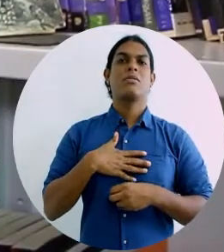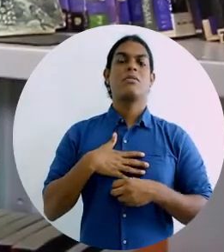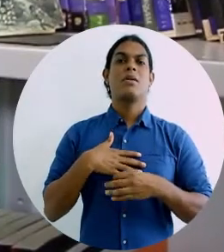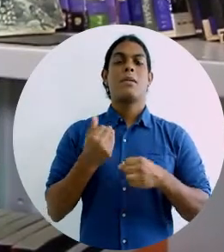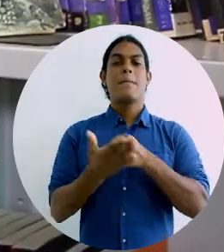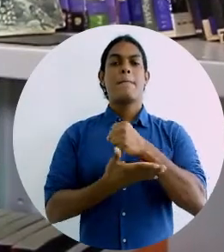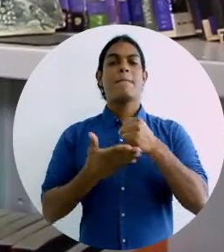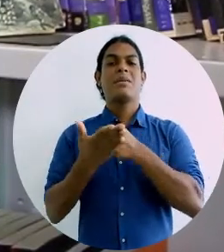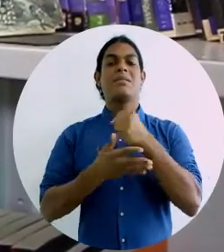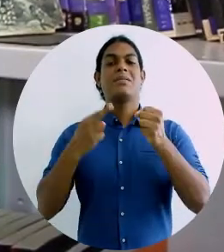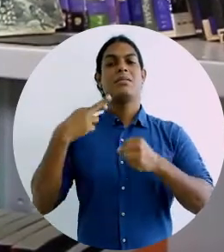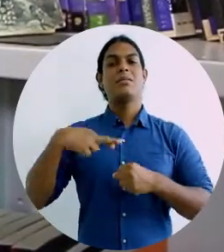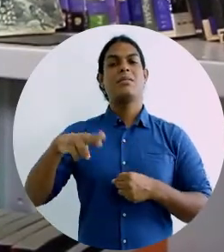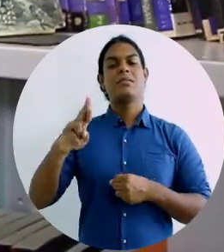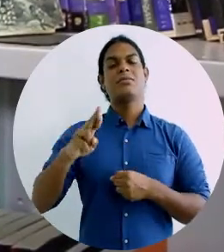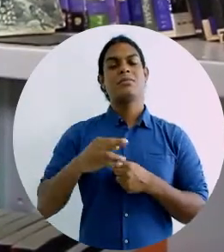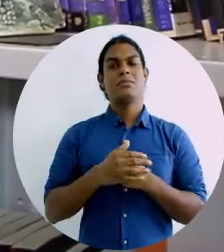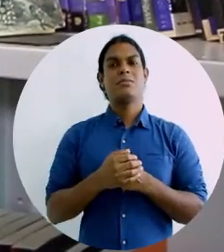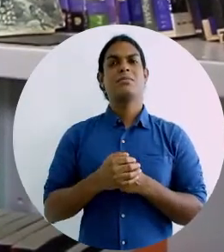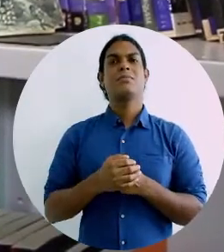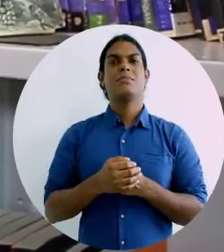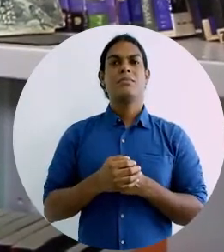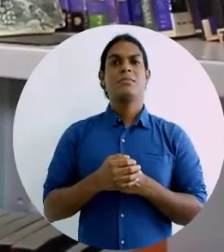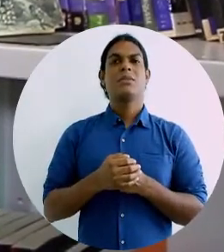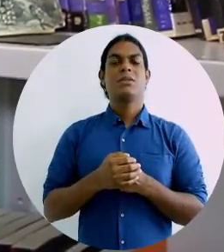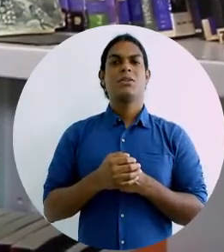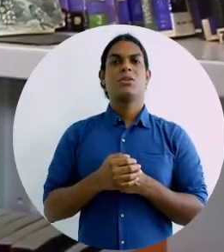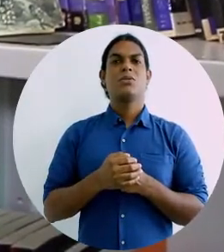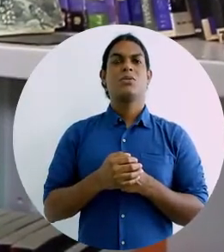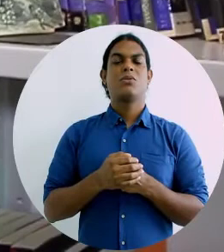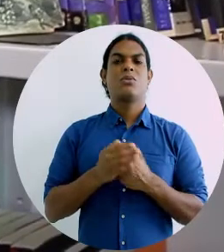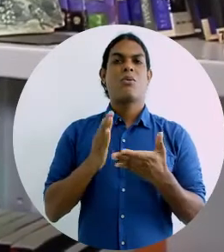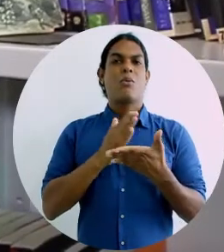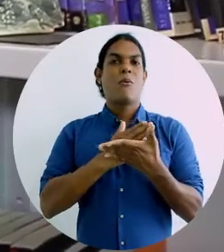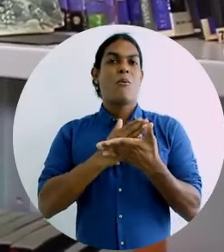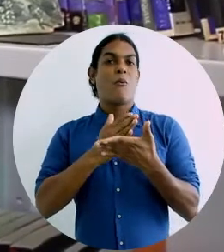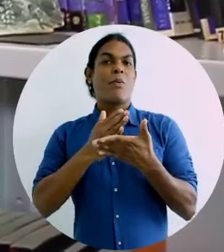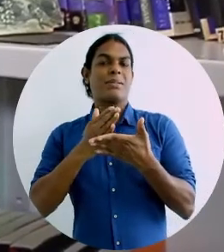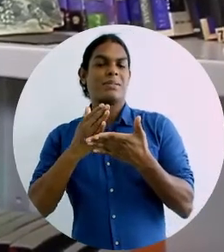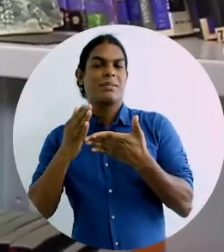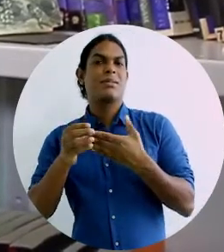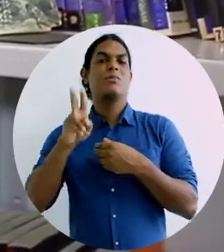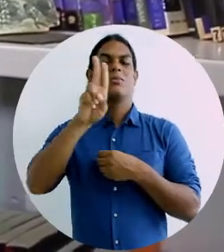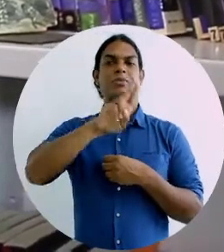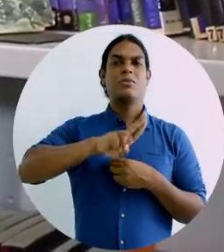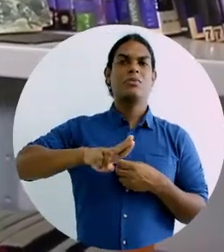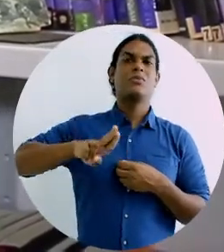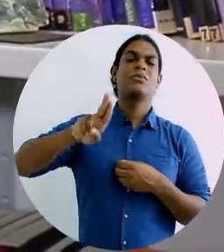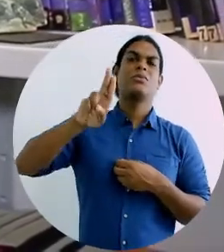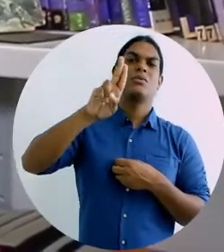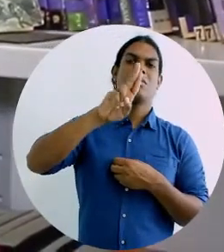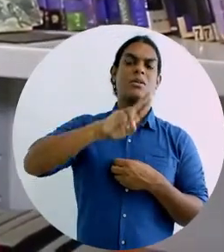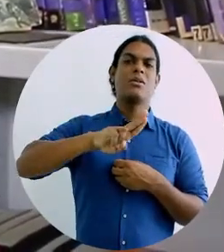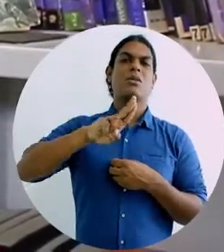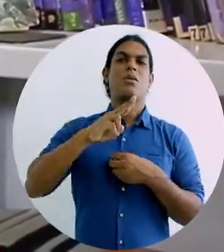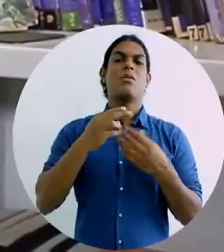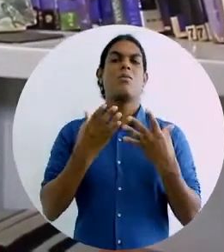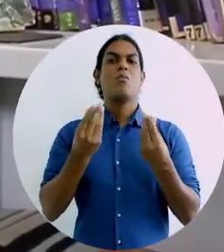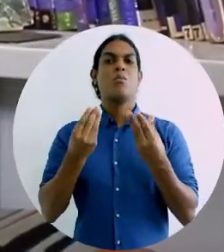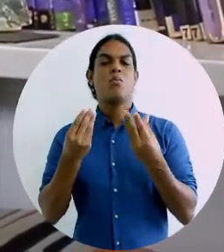para a religião, material religioso. Então nós passamos a inserir, né, nas nossas mediações textos religiosos e também na